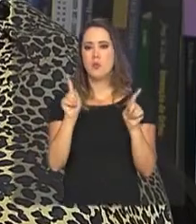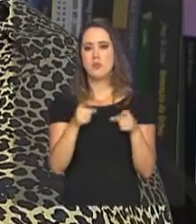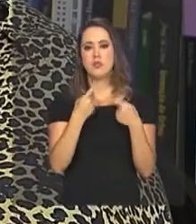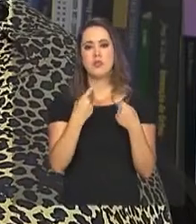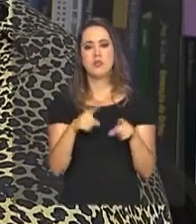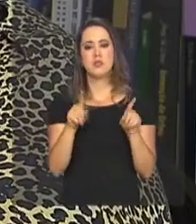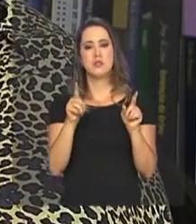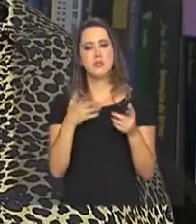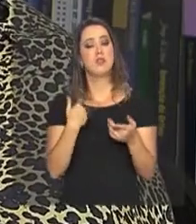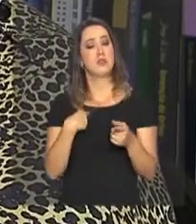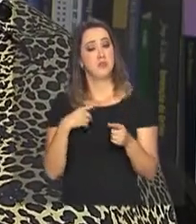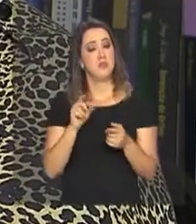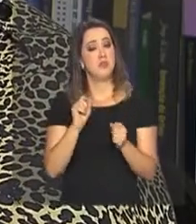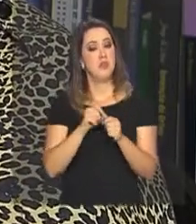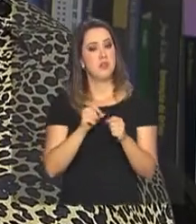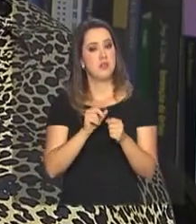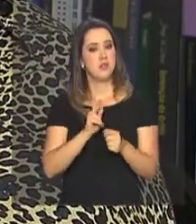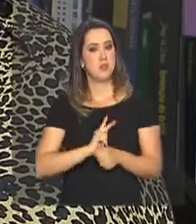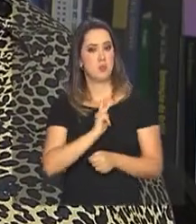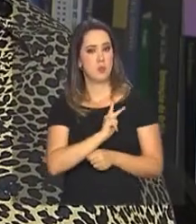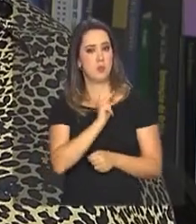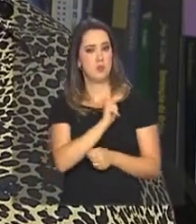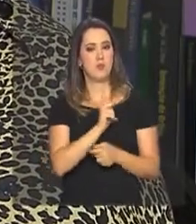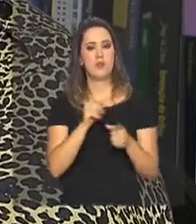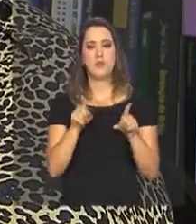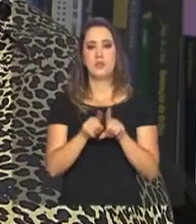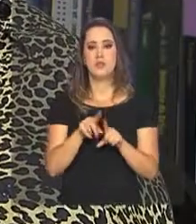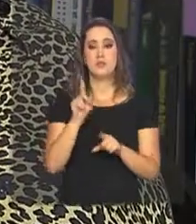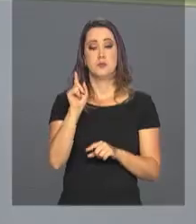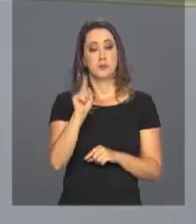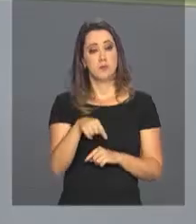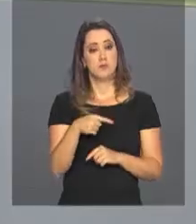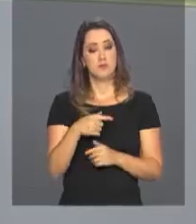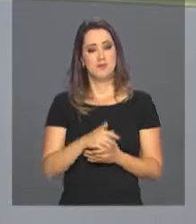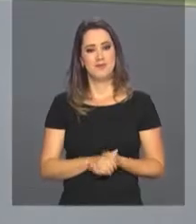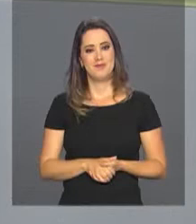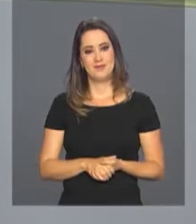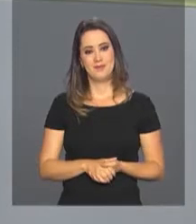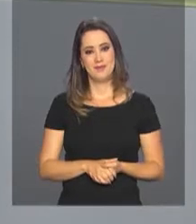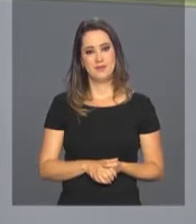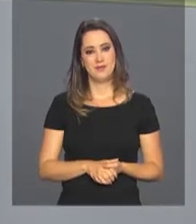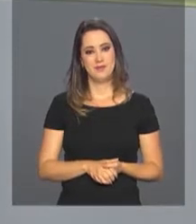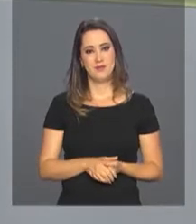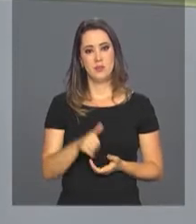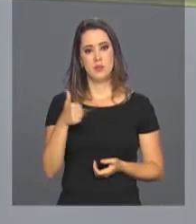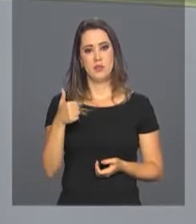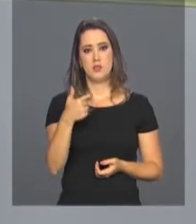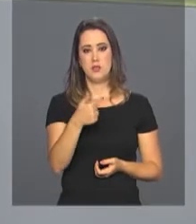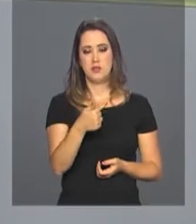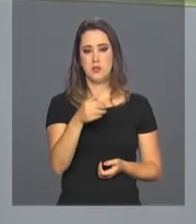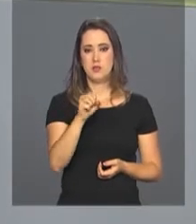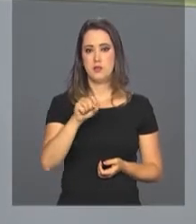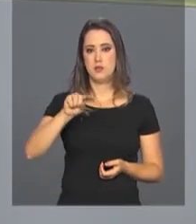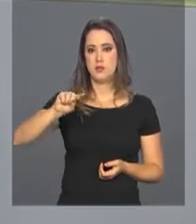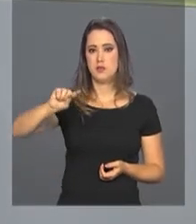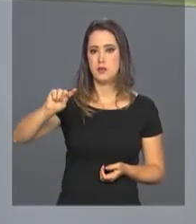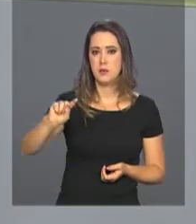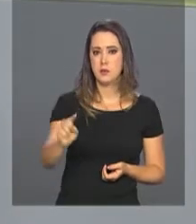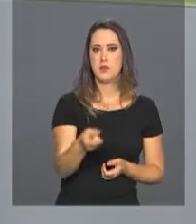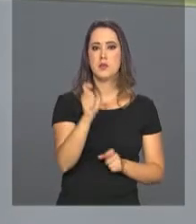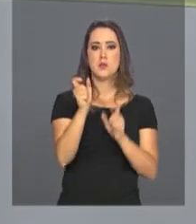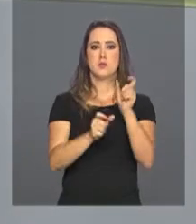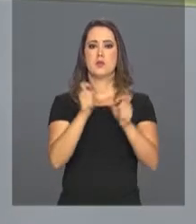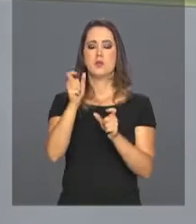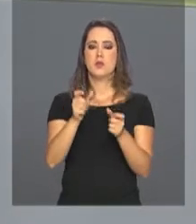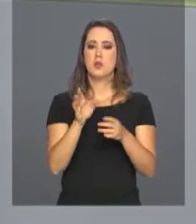música nos poemas que eu faço nas poesias que eu faço 178 mil e novecentas pessoas